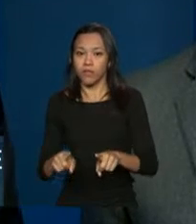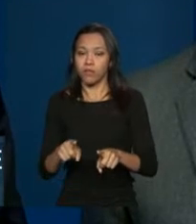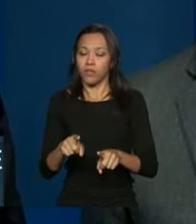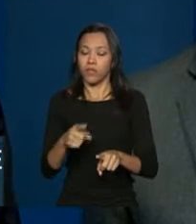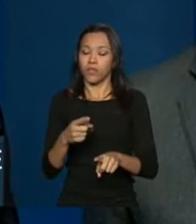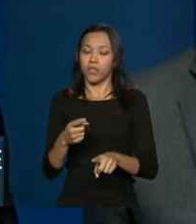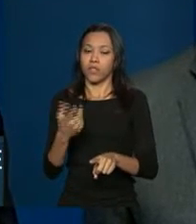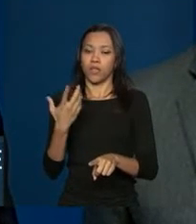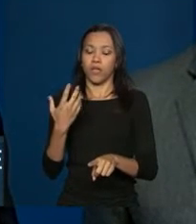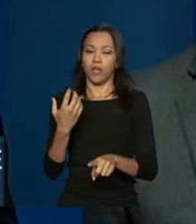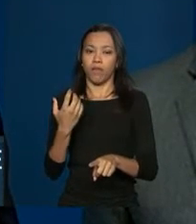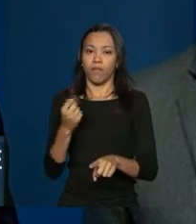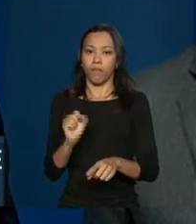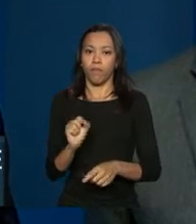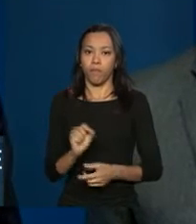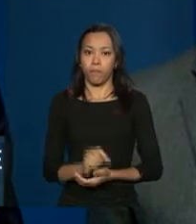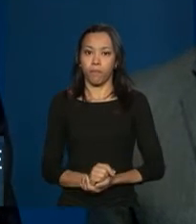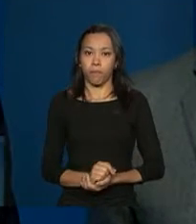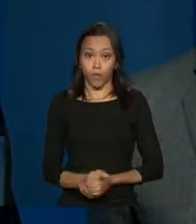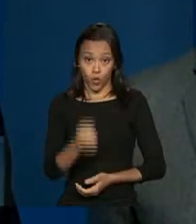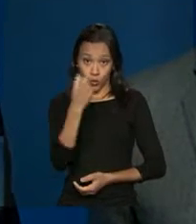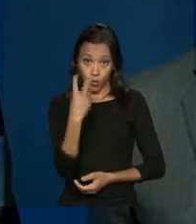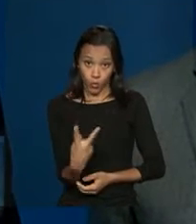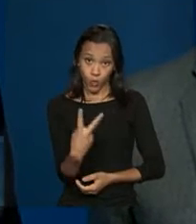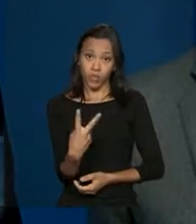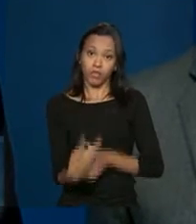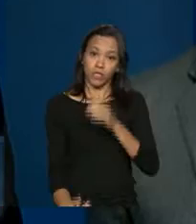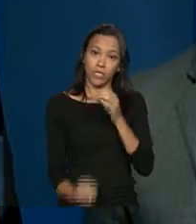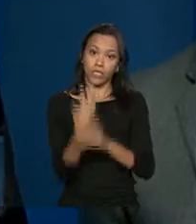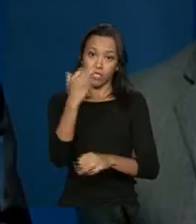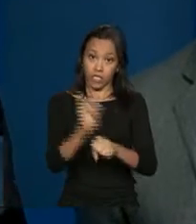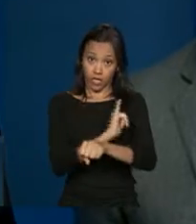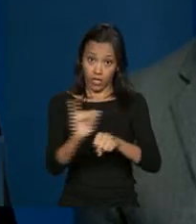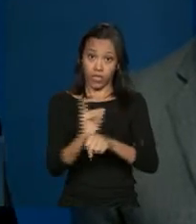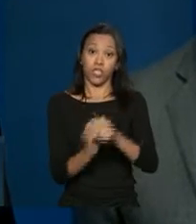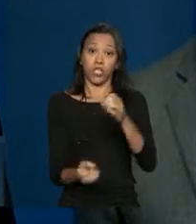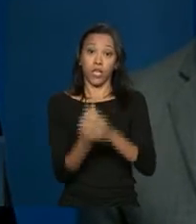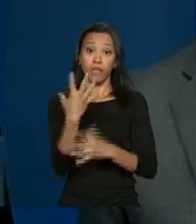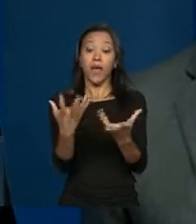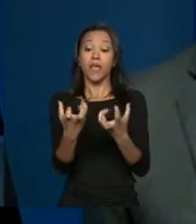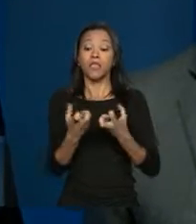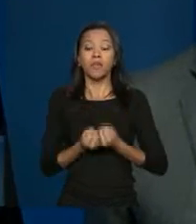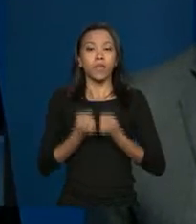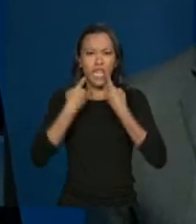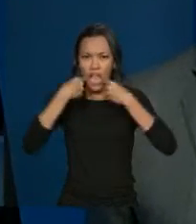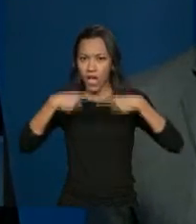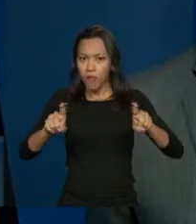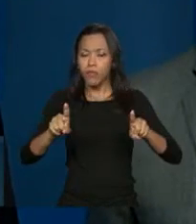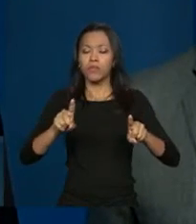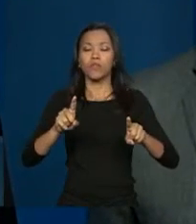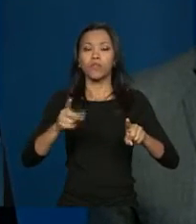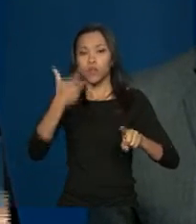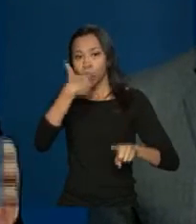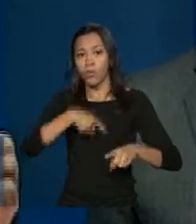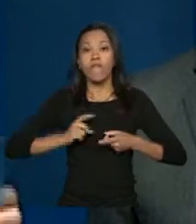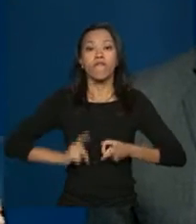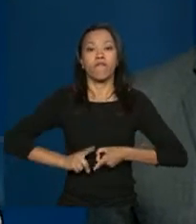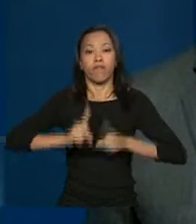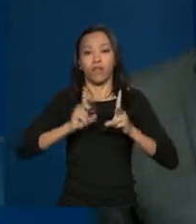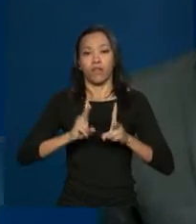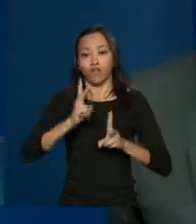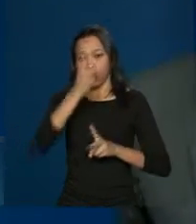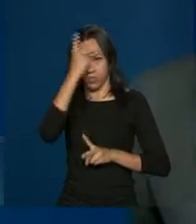pouco. Dois canais que foram criados para receber denúncias sobre tráfico de pessoas, foi